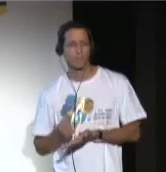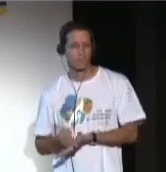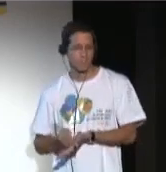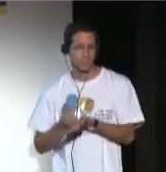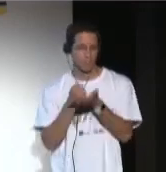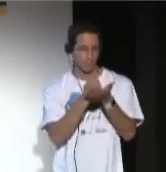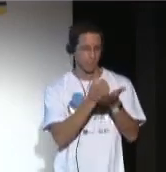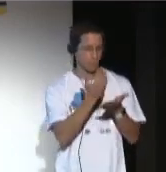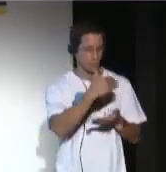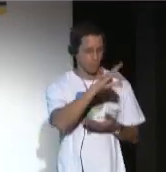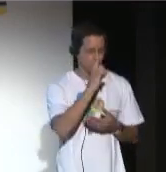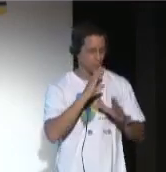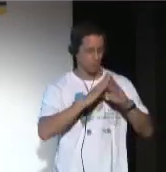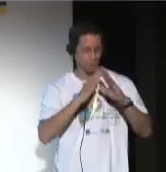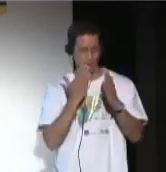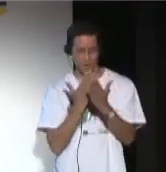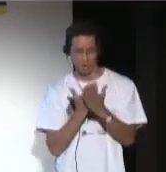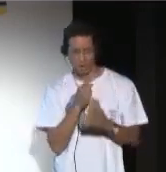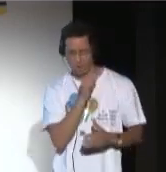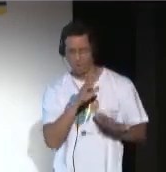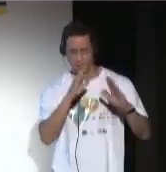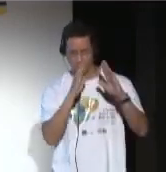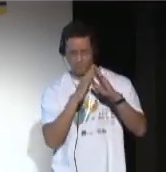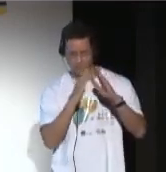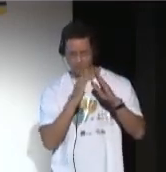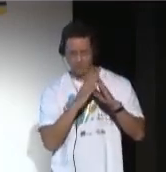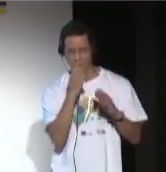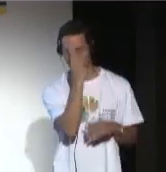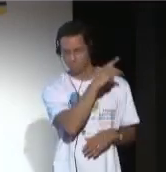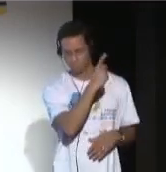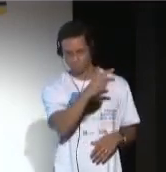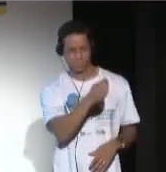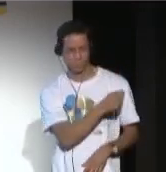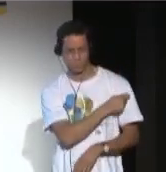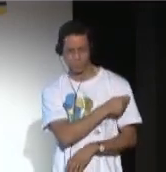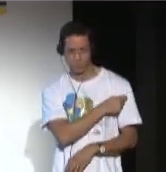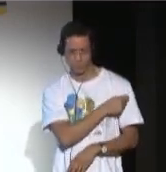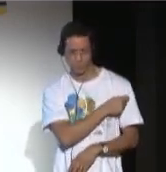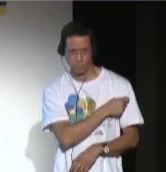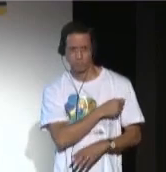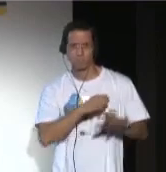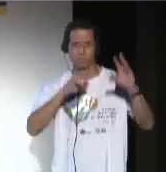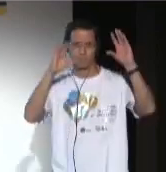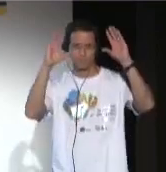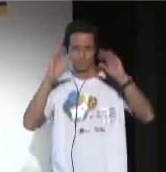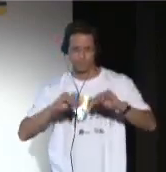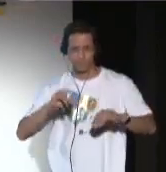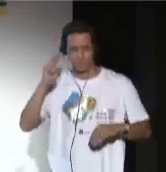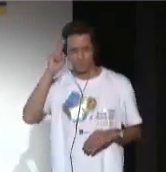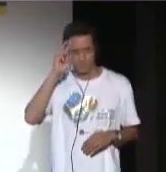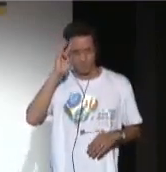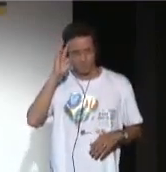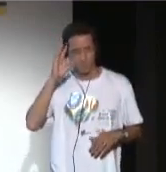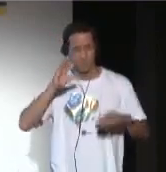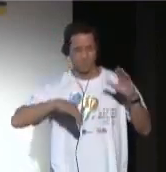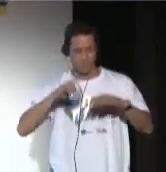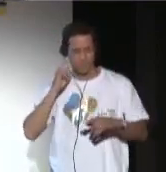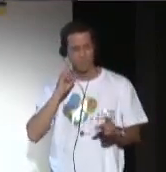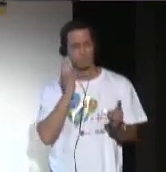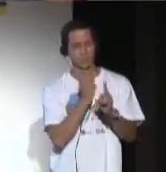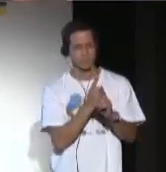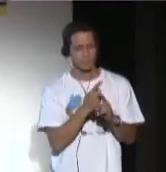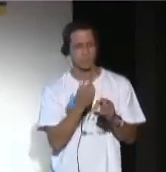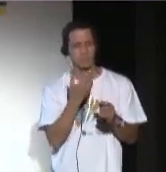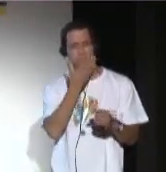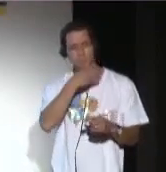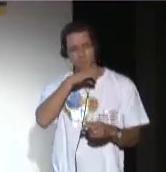das crianças e, em algumas noites da semana, os professores e diretores conversavam com os pais a respeito